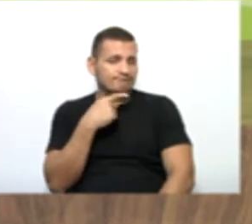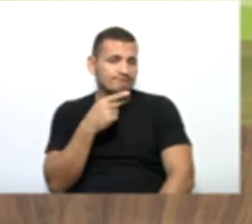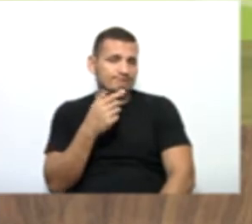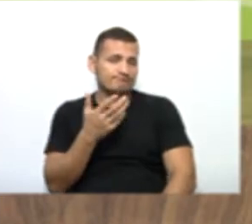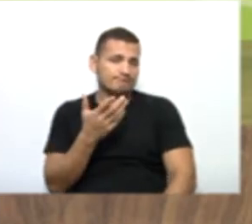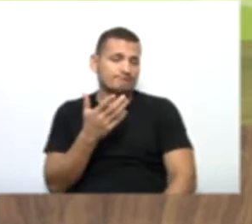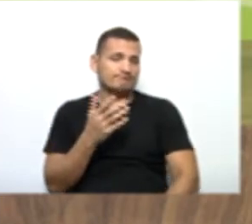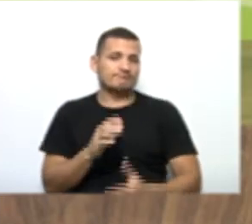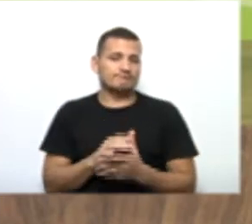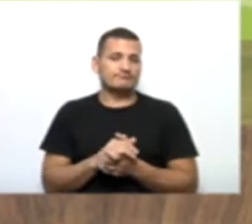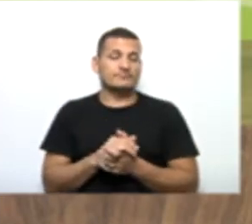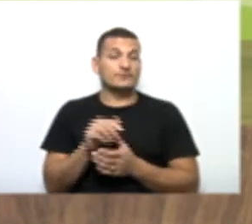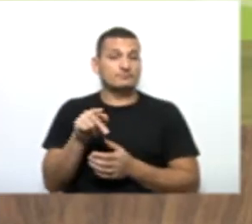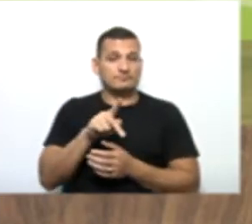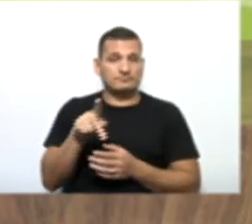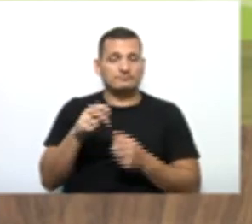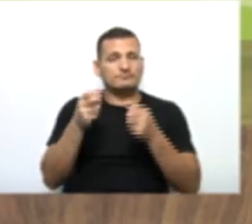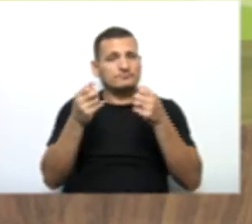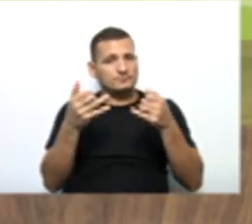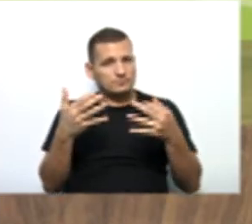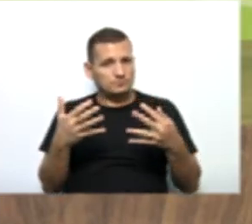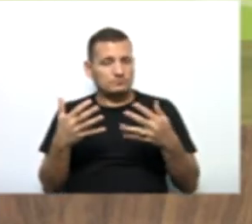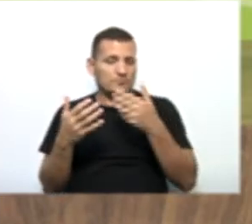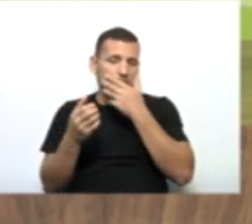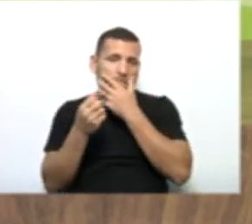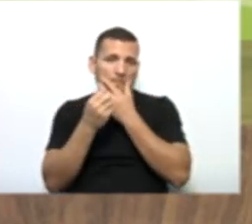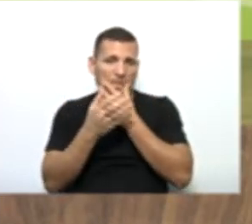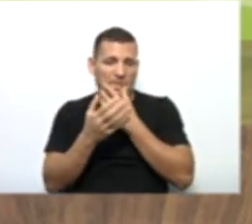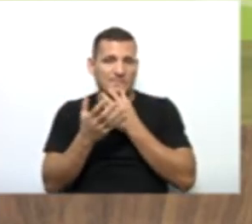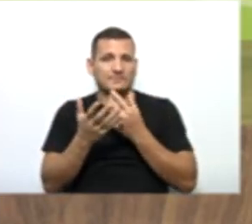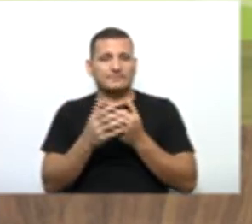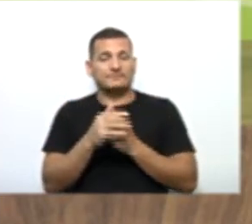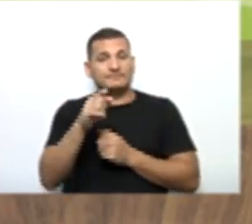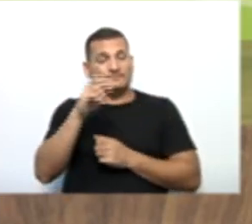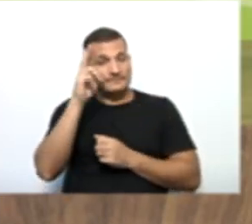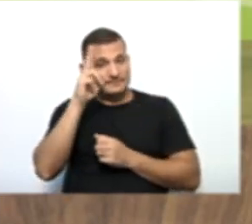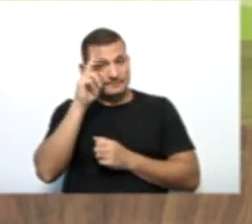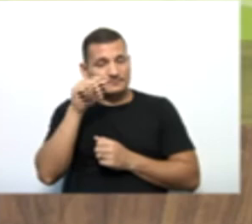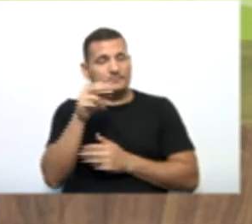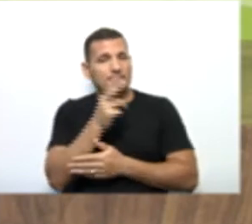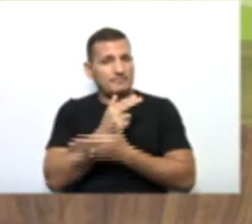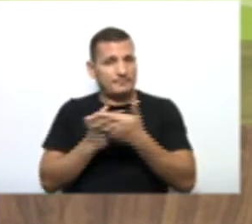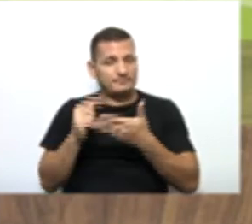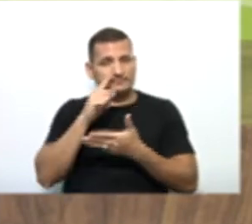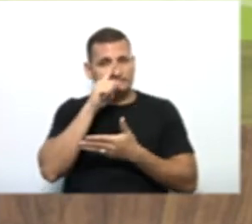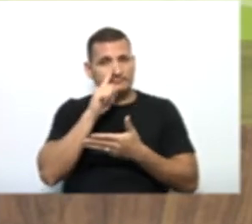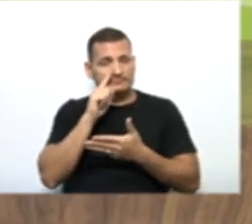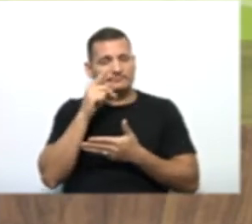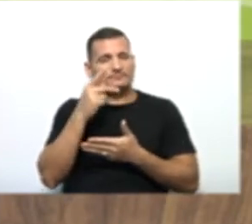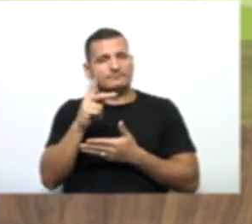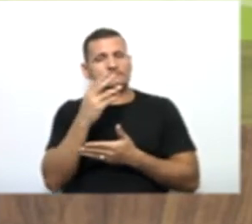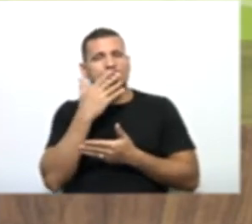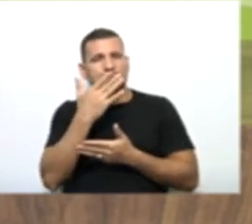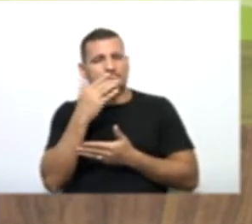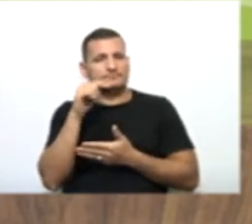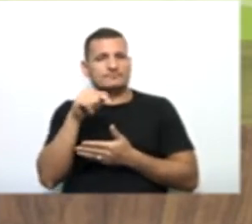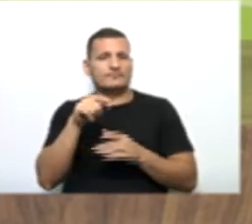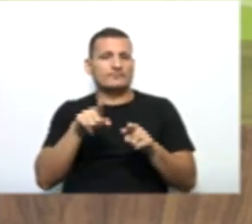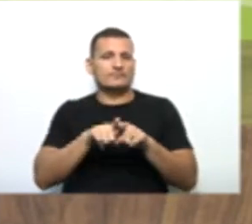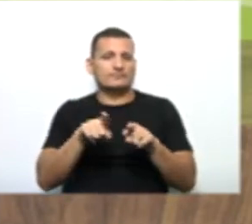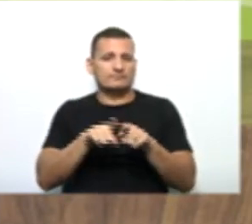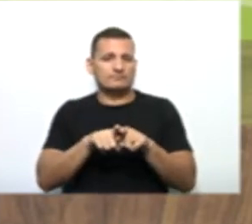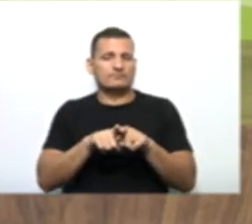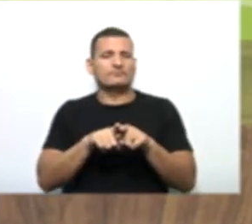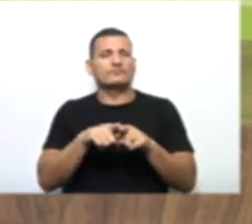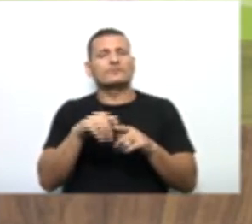Aí o professor Clébio explicou muito bem, explanou muito bem. Lembre-se lá, pessoal, o mapa de risco, além das suas cores, ele é colocado exatamente num